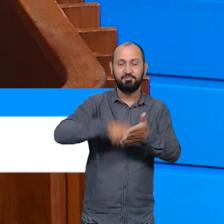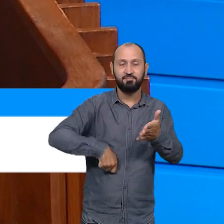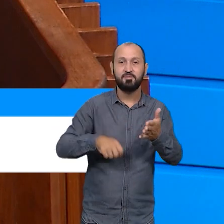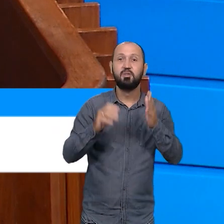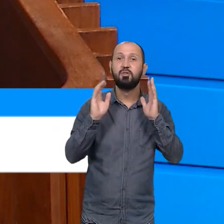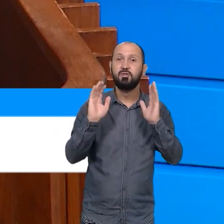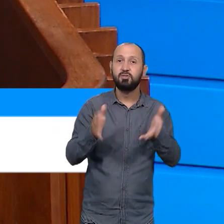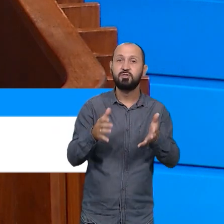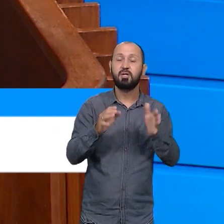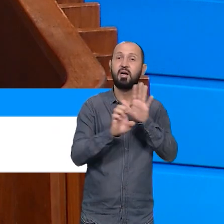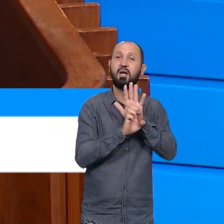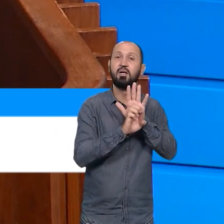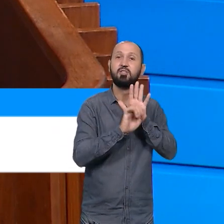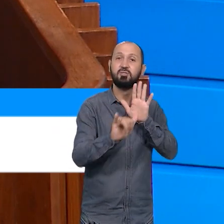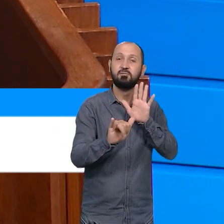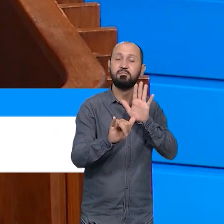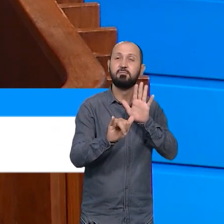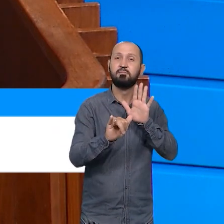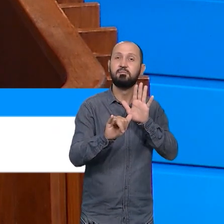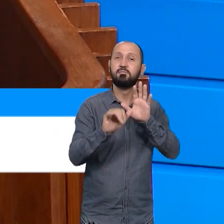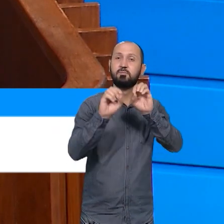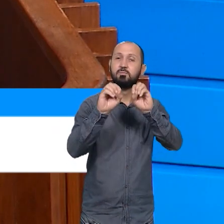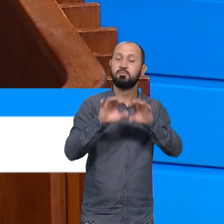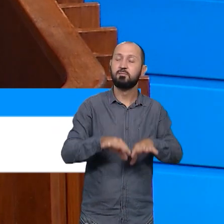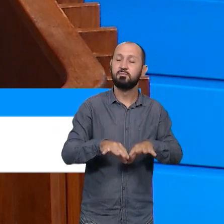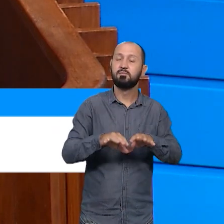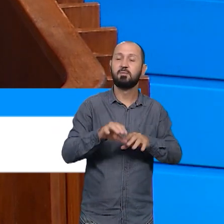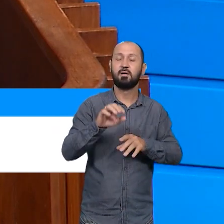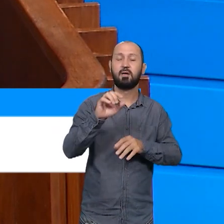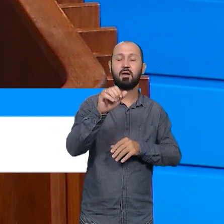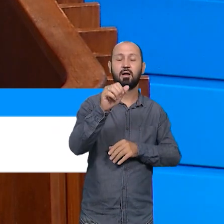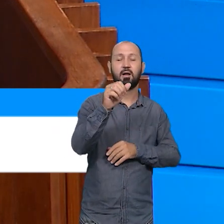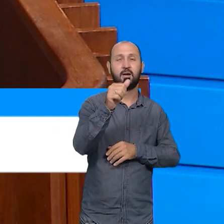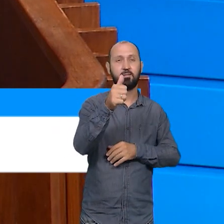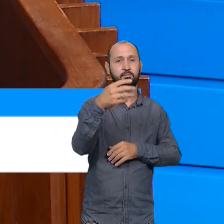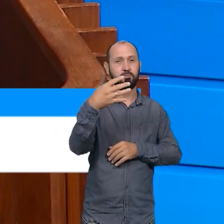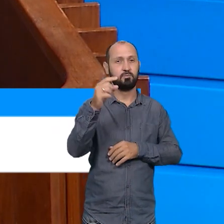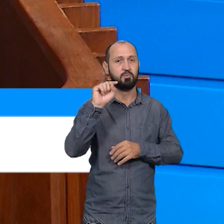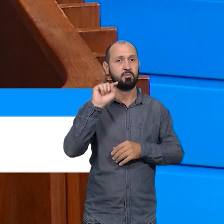ele editou um decreto